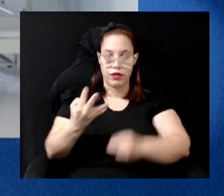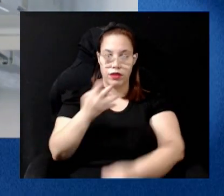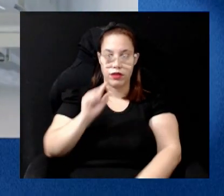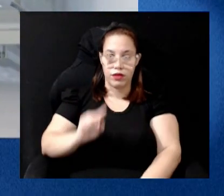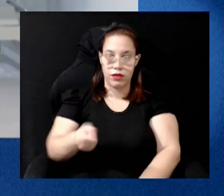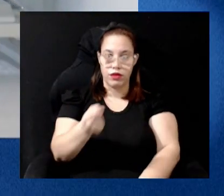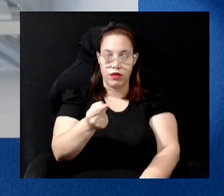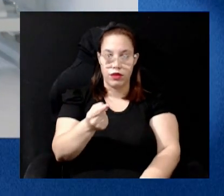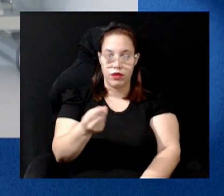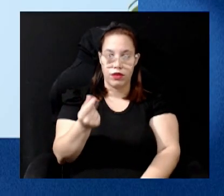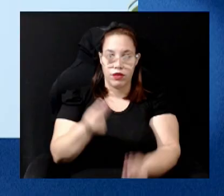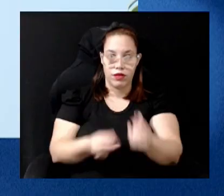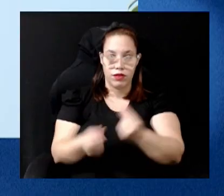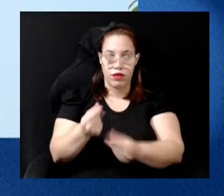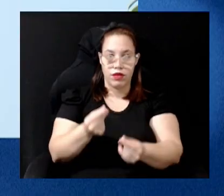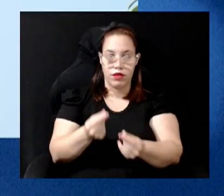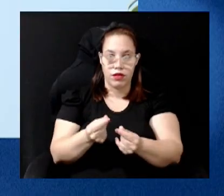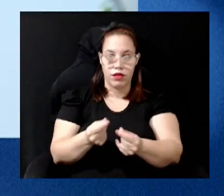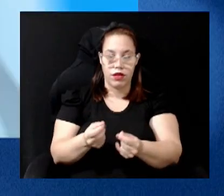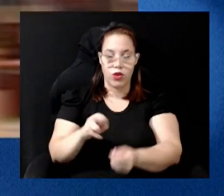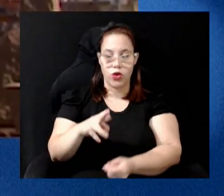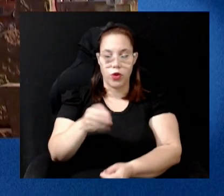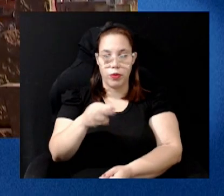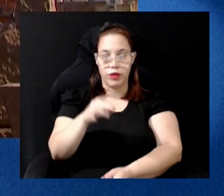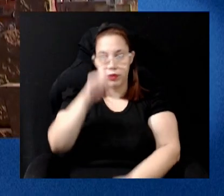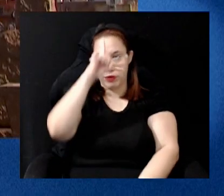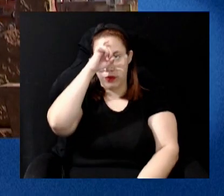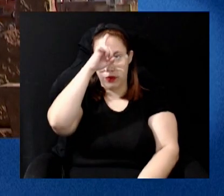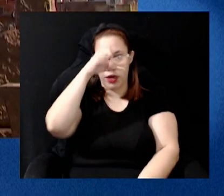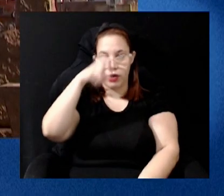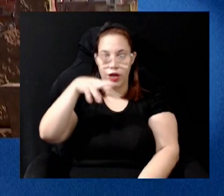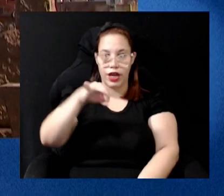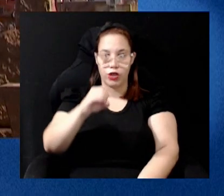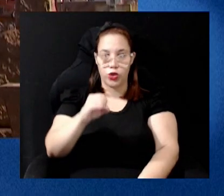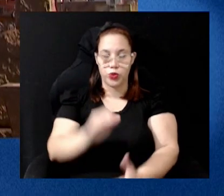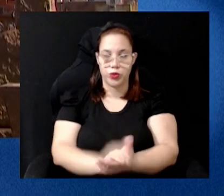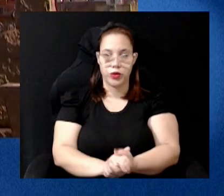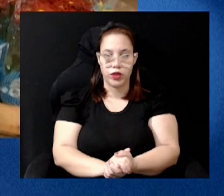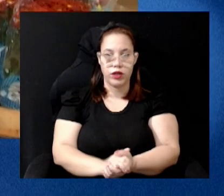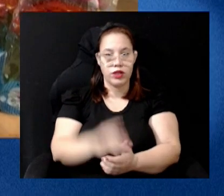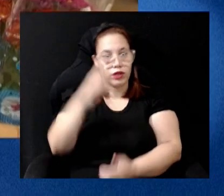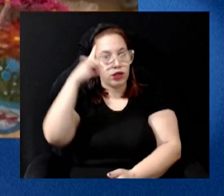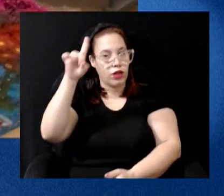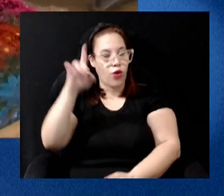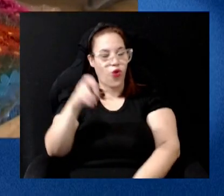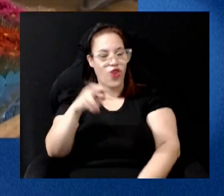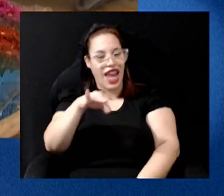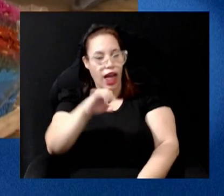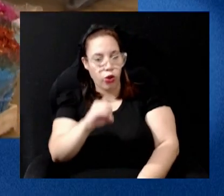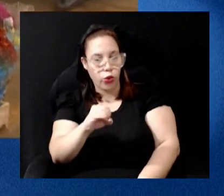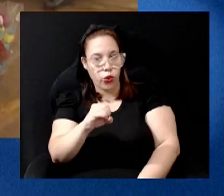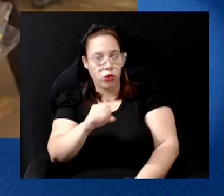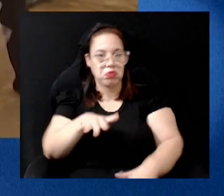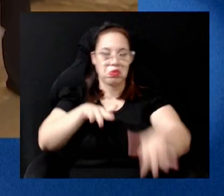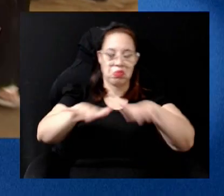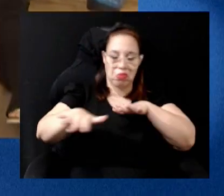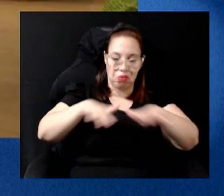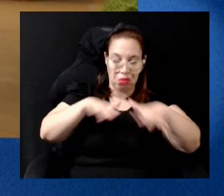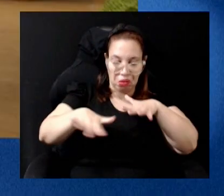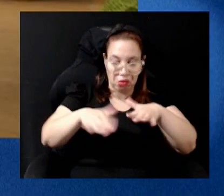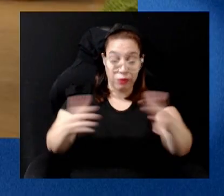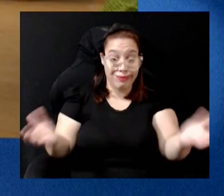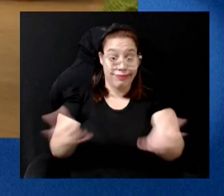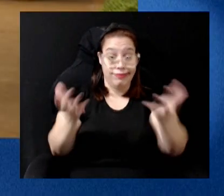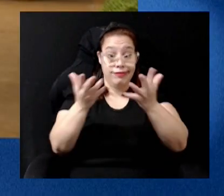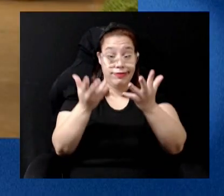4.600.000 à ortopedia da Rede Mário Gatti. Dia de Finados movimenta aumento de vendas de